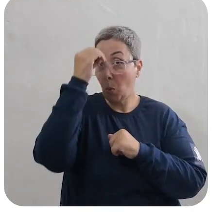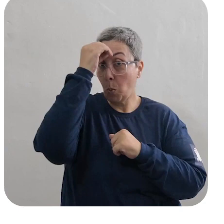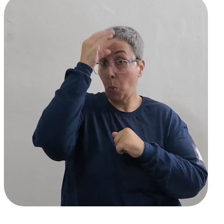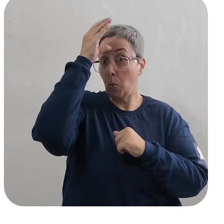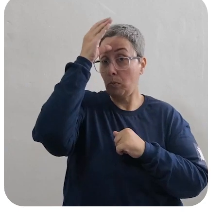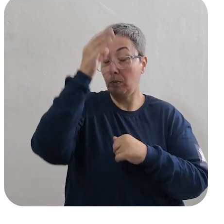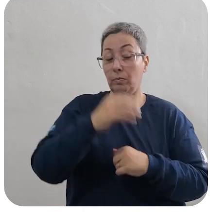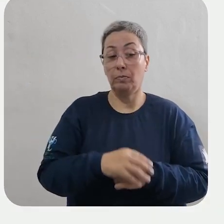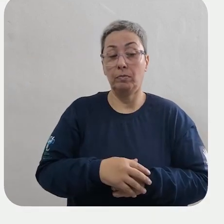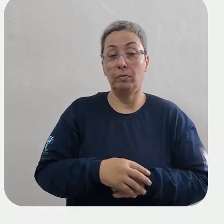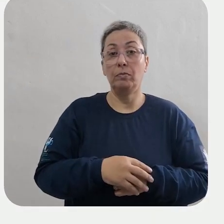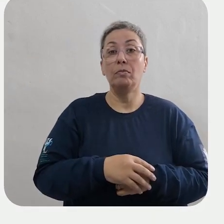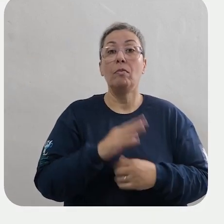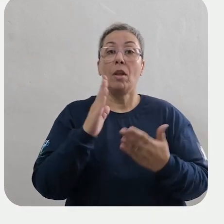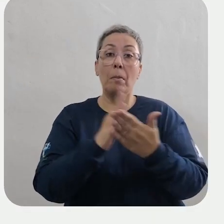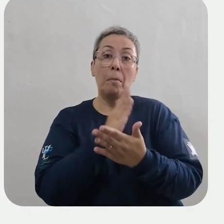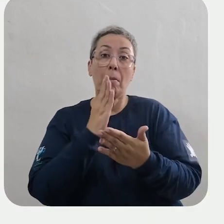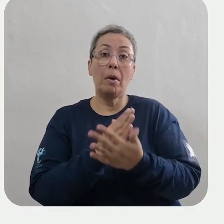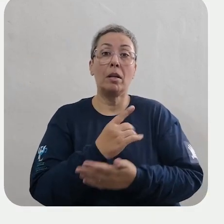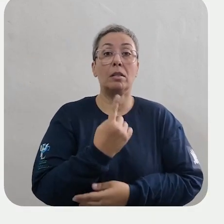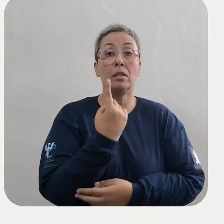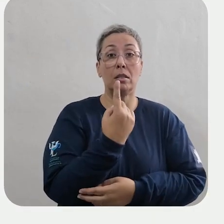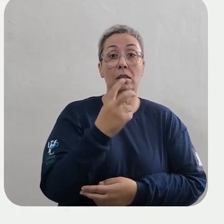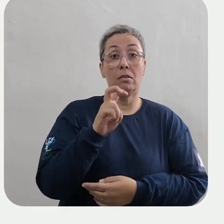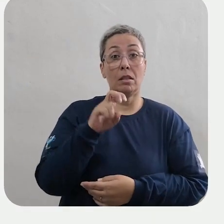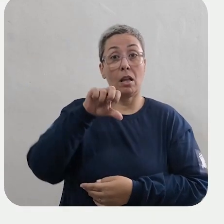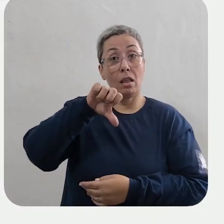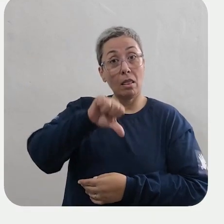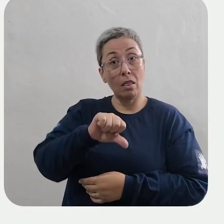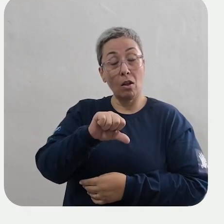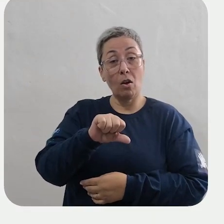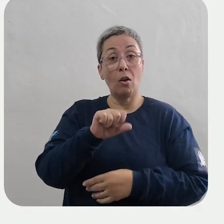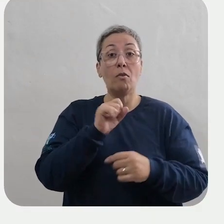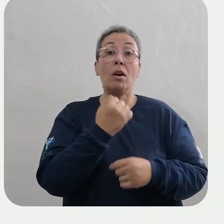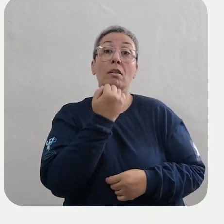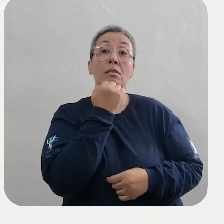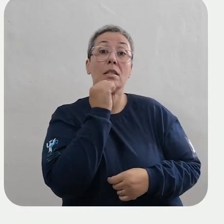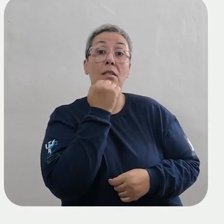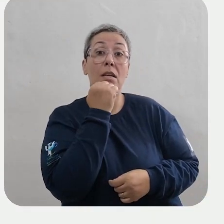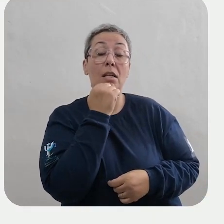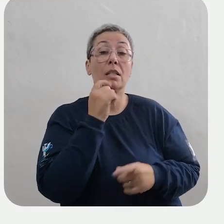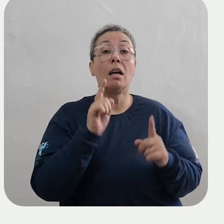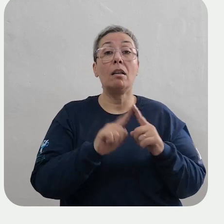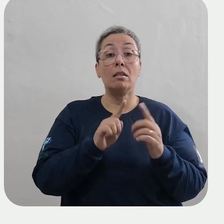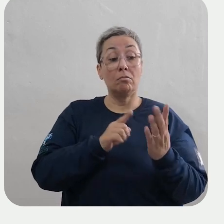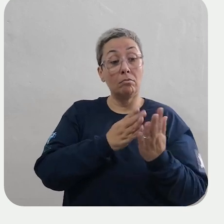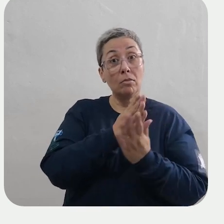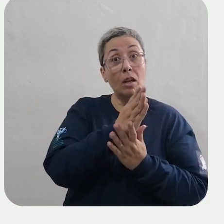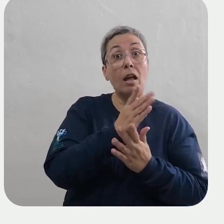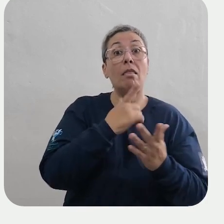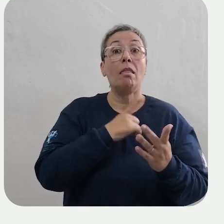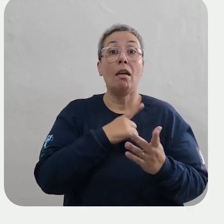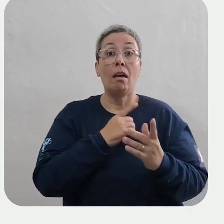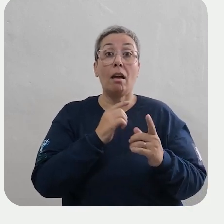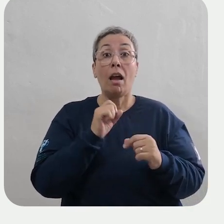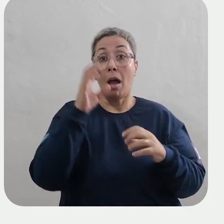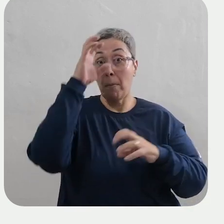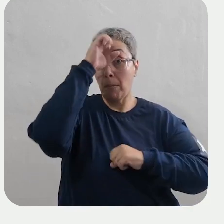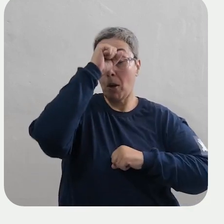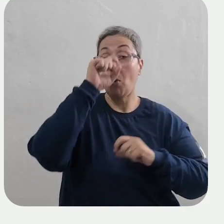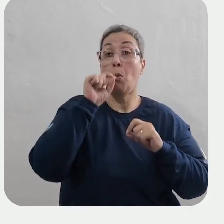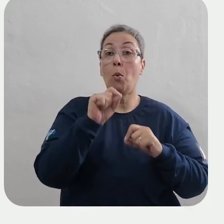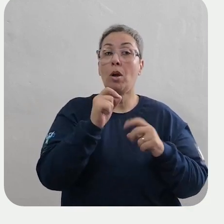conhecimento. Na página 159, o eixo Ciências, podemos ver a seguinte